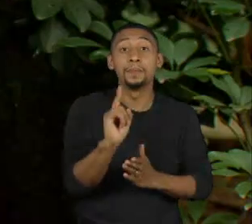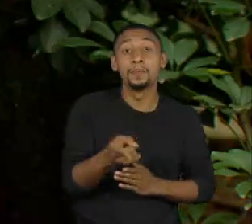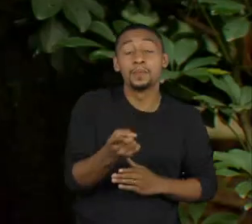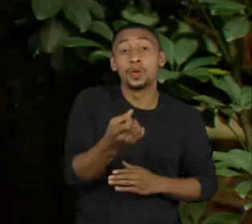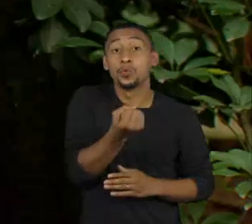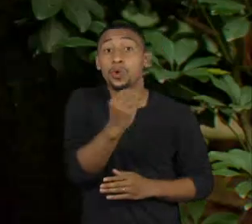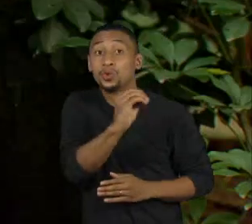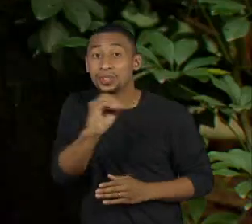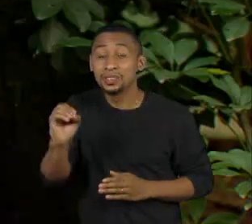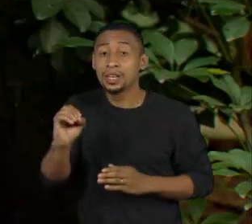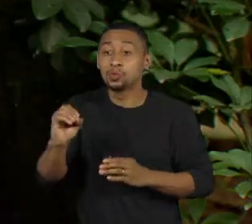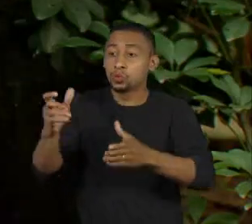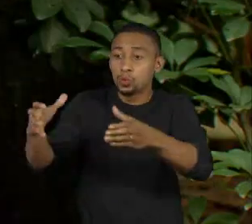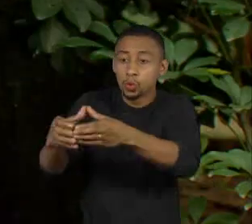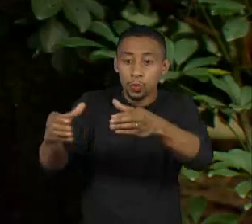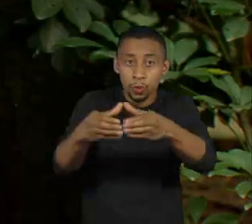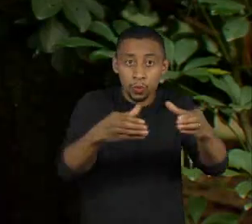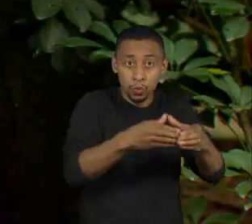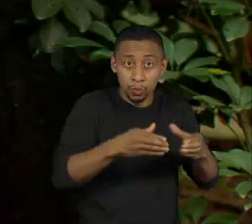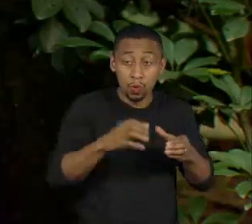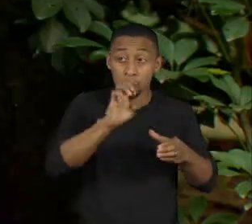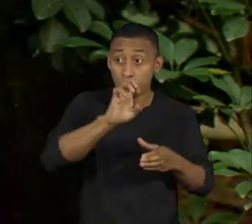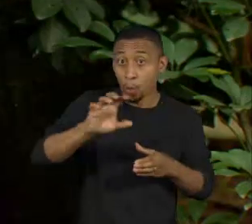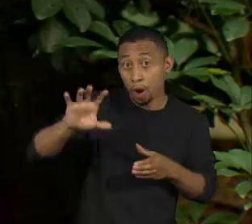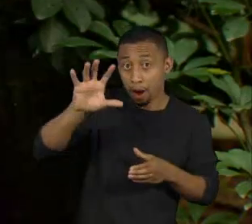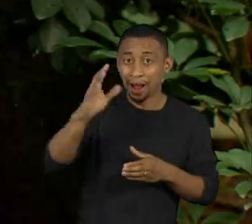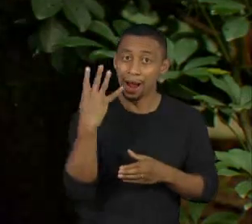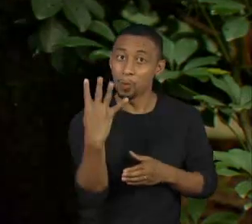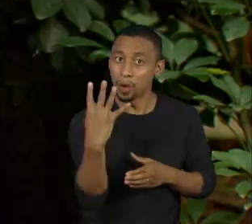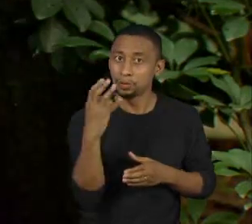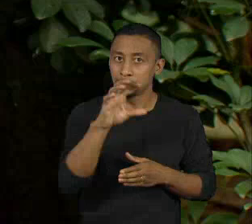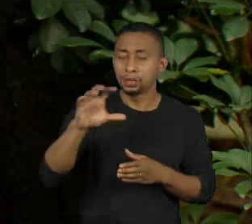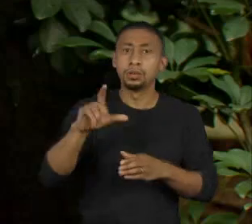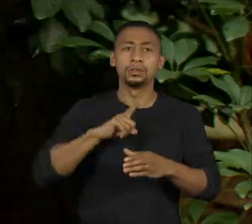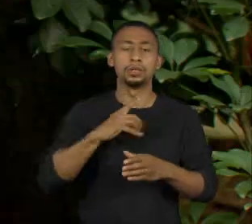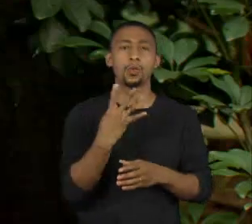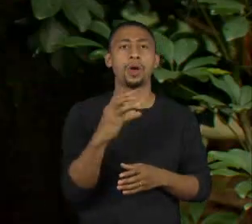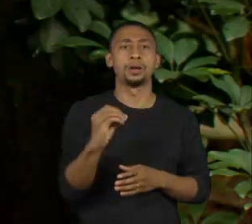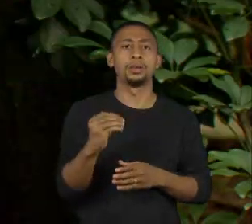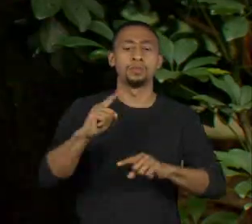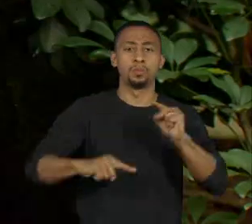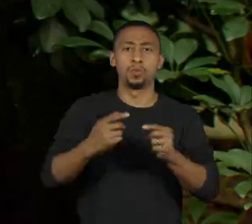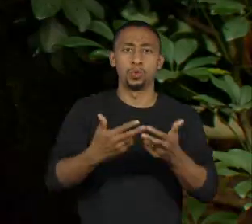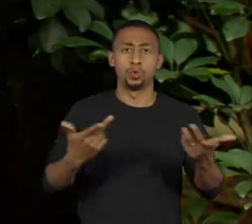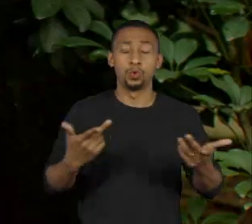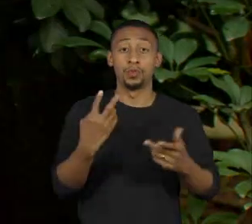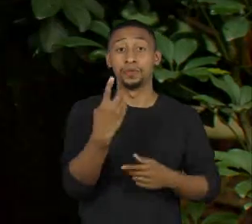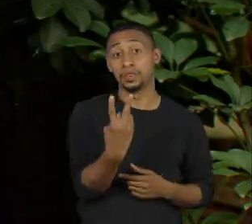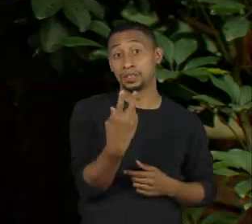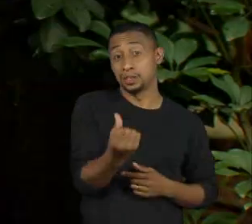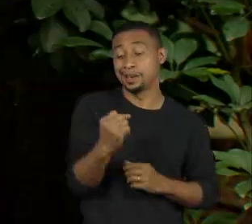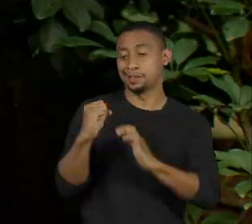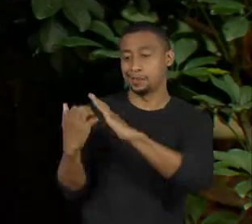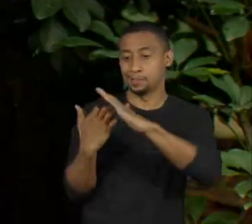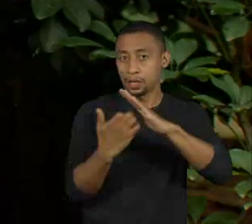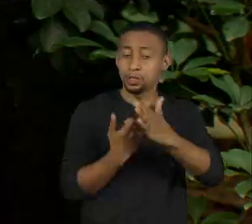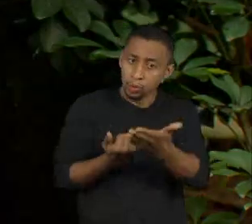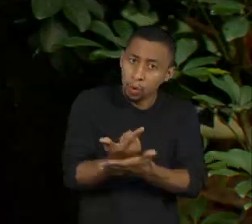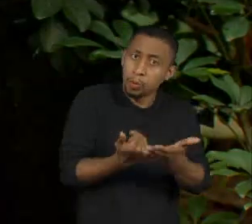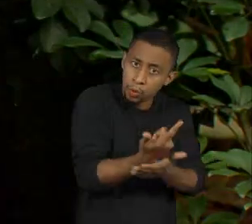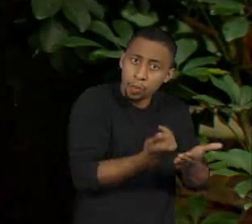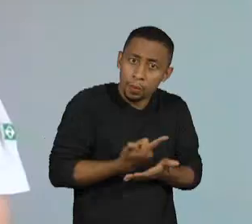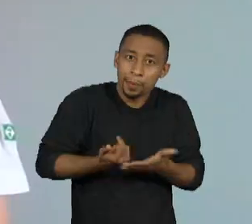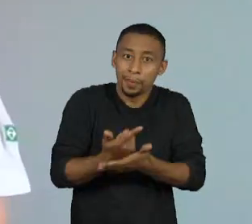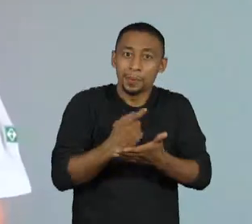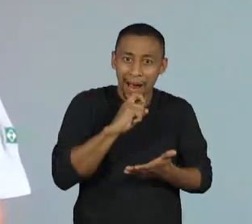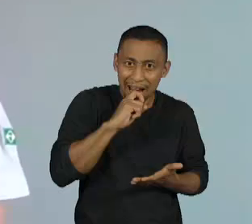de 4 estados que oferecem 40 produtos. Cerca de 26 empresas compram as